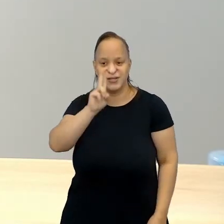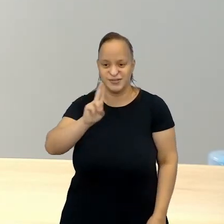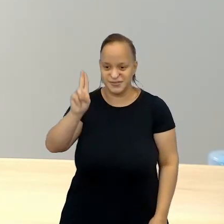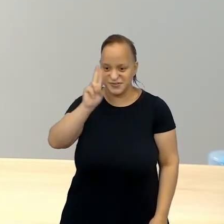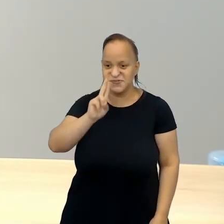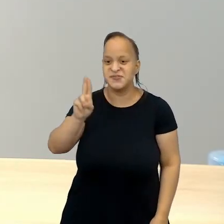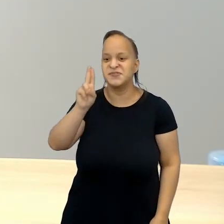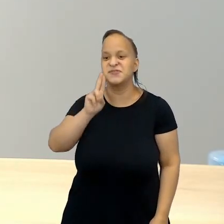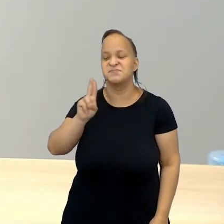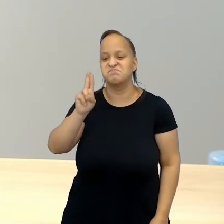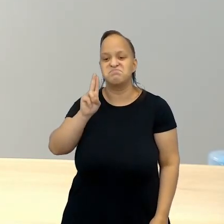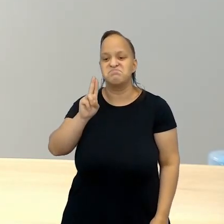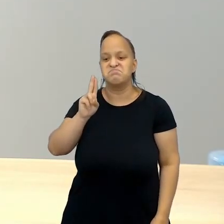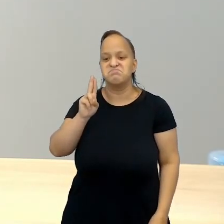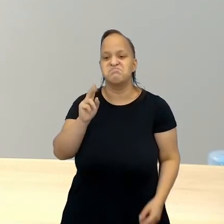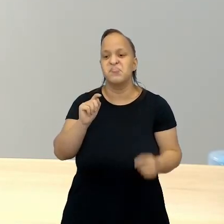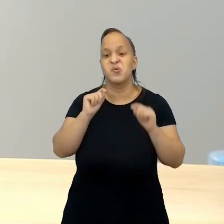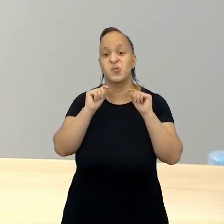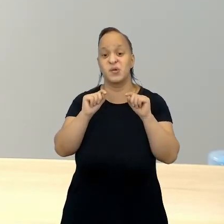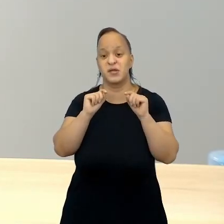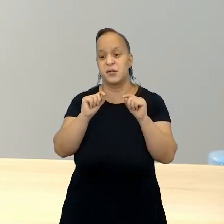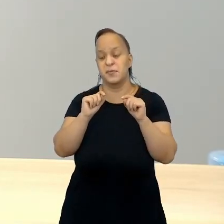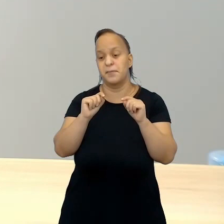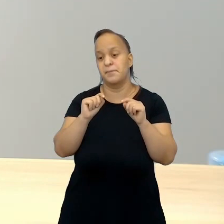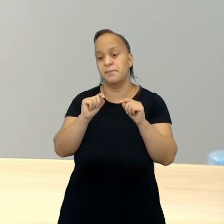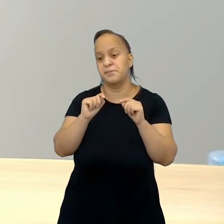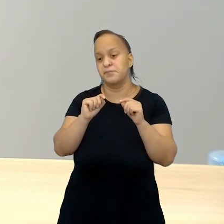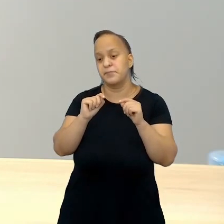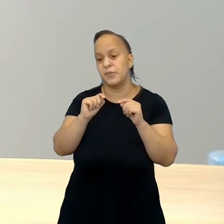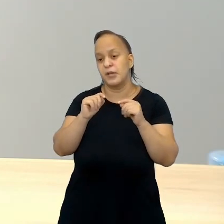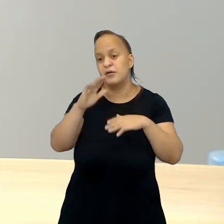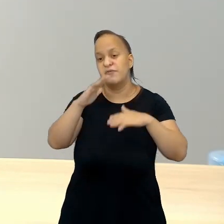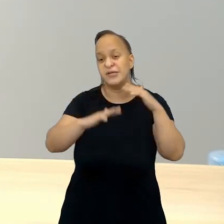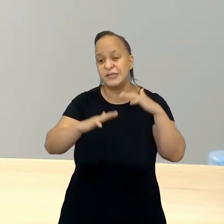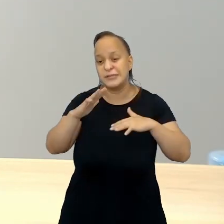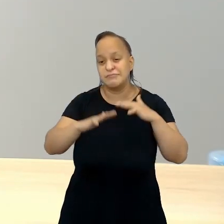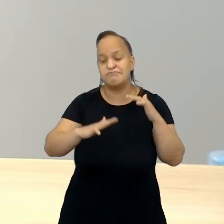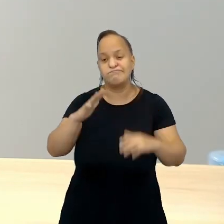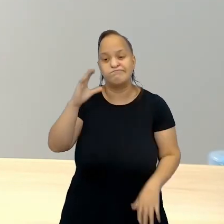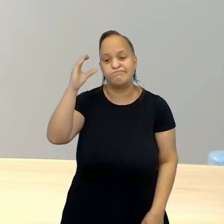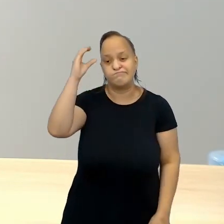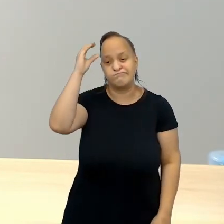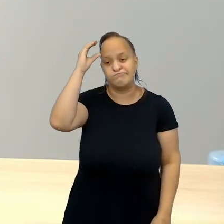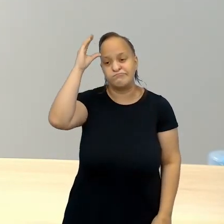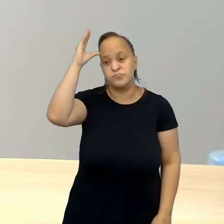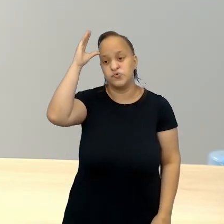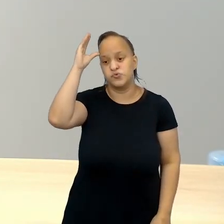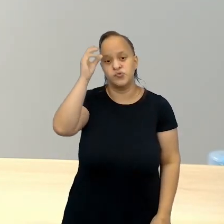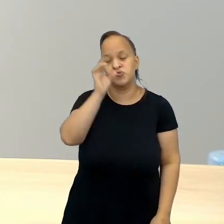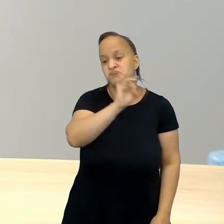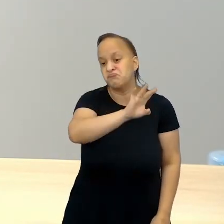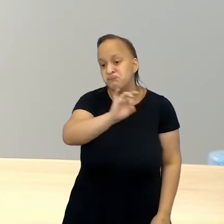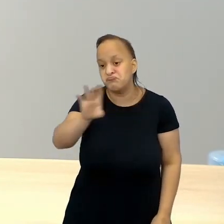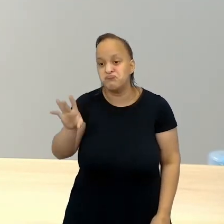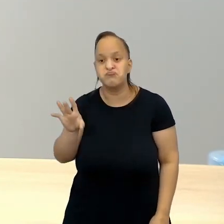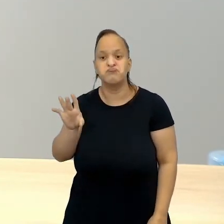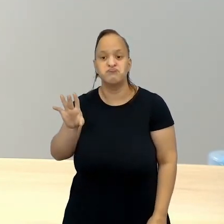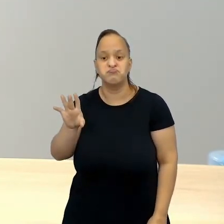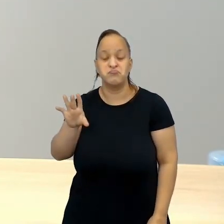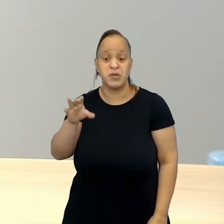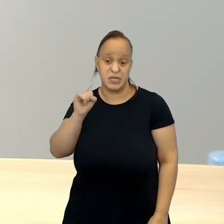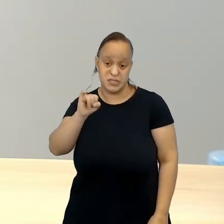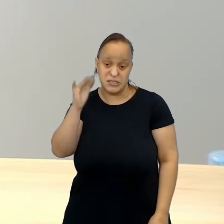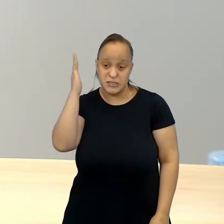podem partir do conhecimento de cada um, né? Você fala aquilo que você conhece, aquilo que